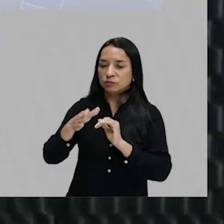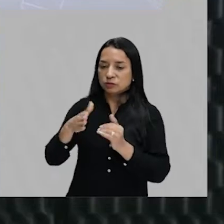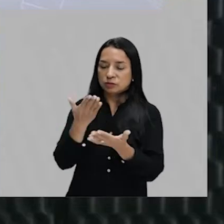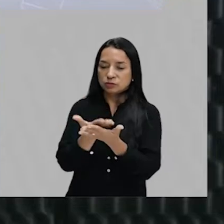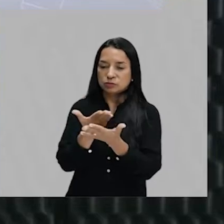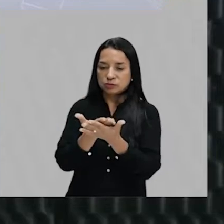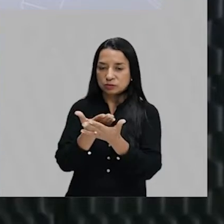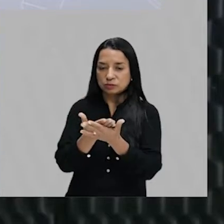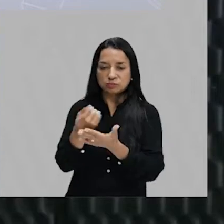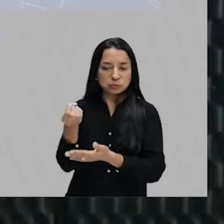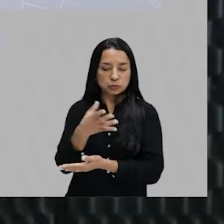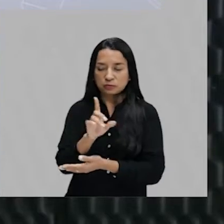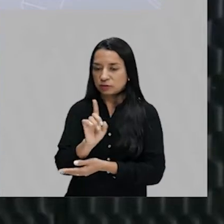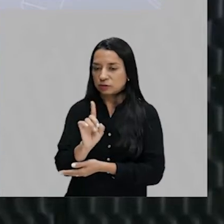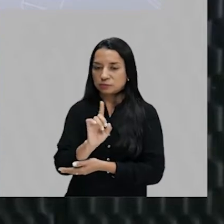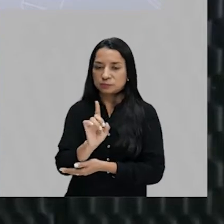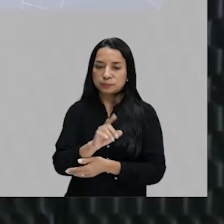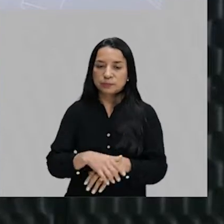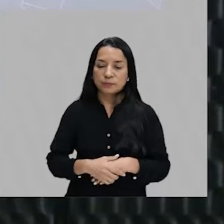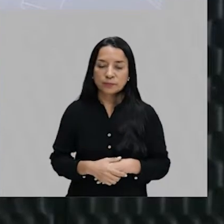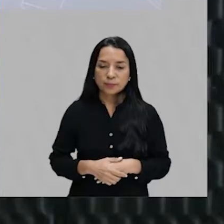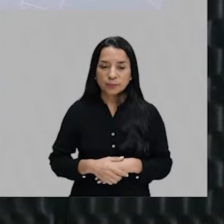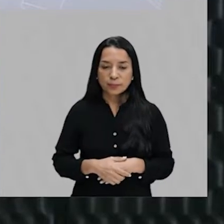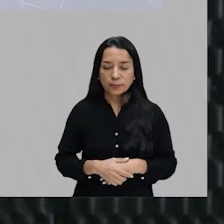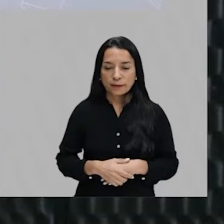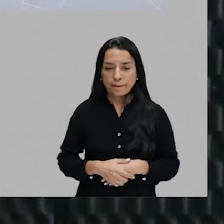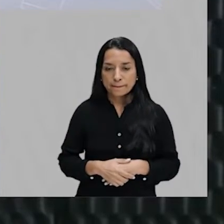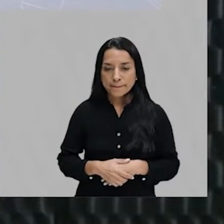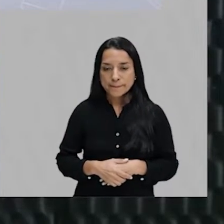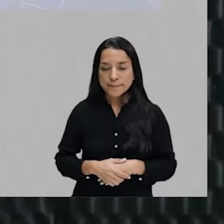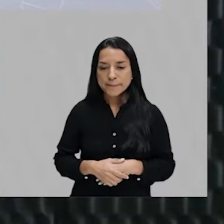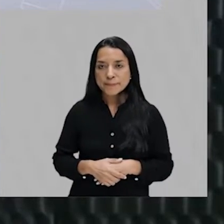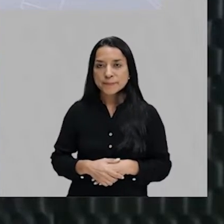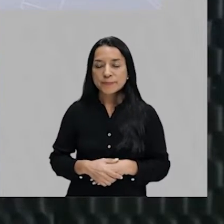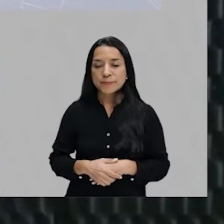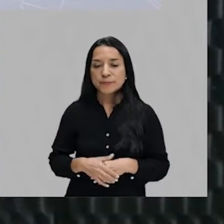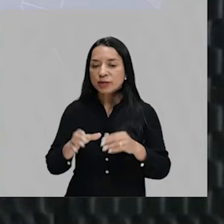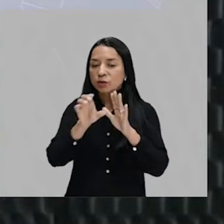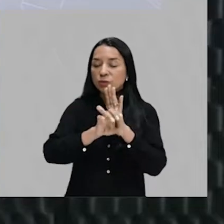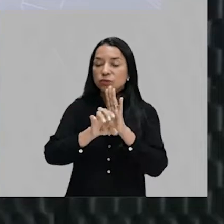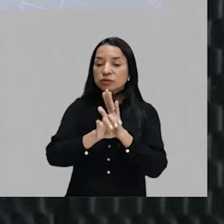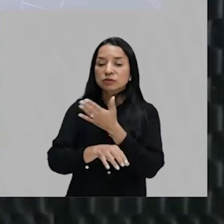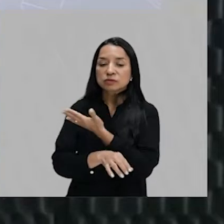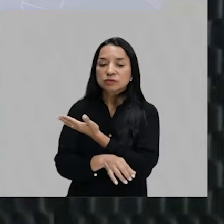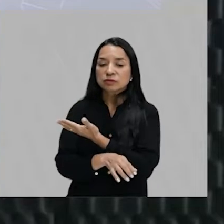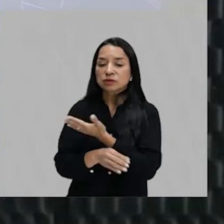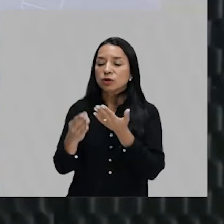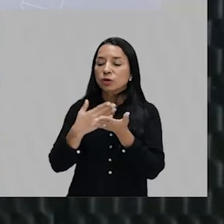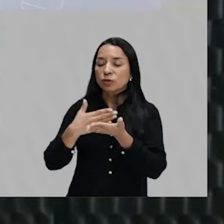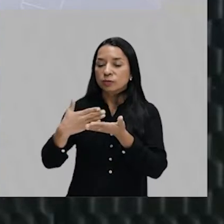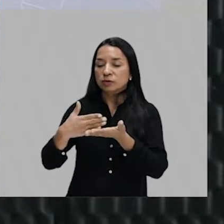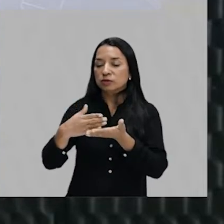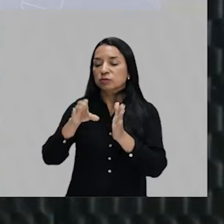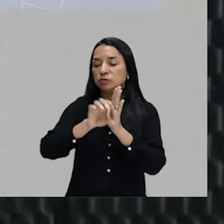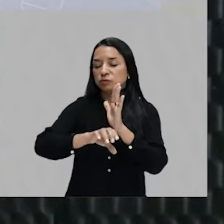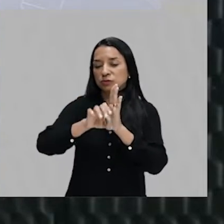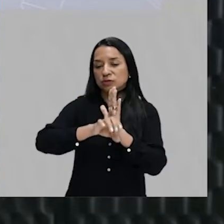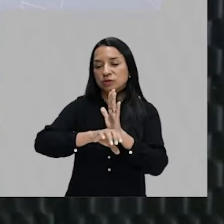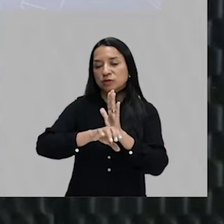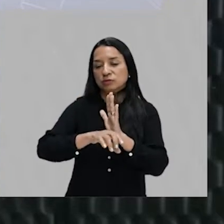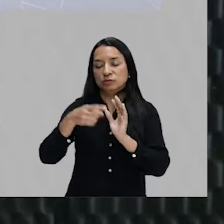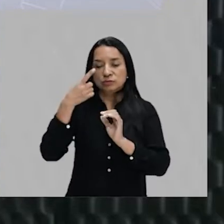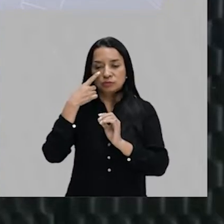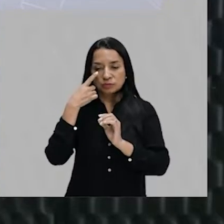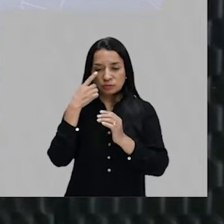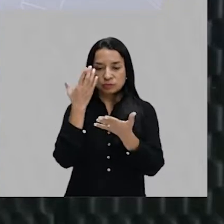vemos nenhuma novidade até então então dessa definição aqui né A partir desses conceitos que nós acabamos de ver